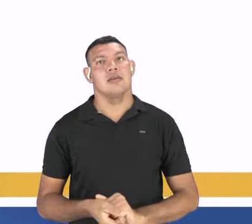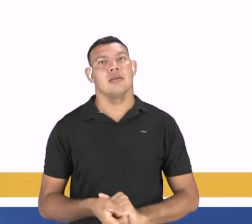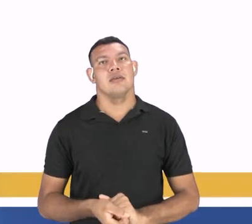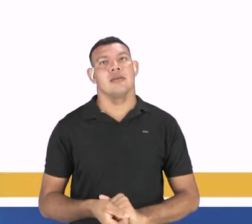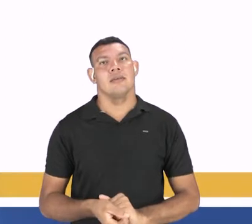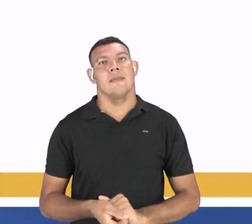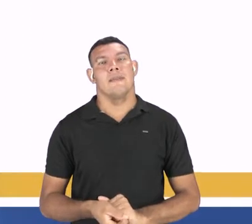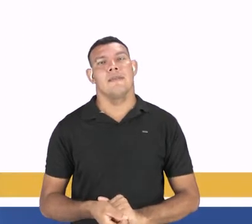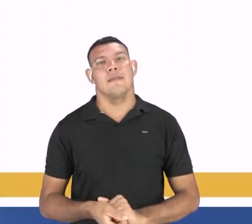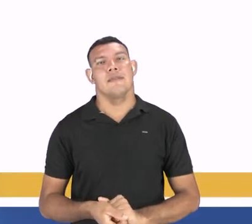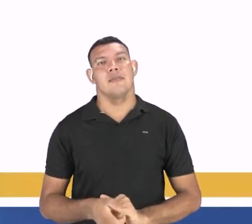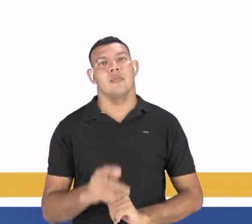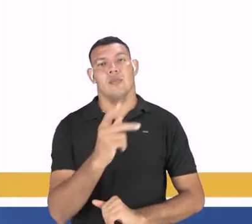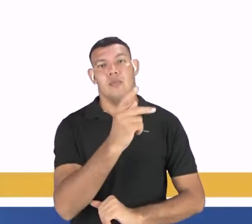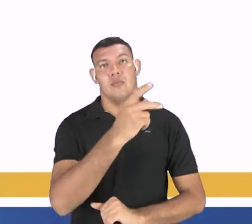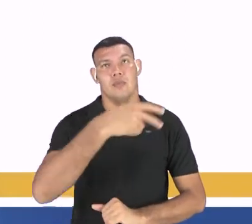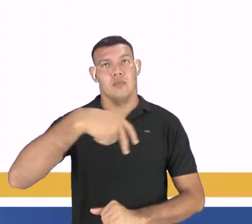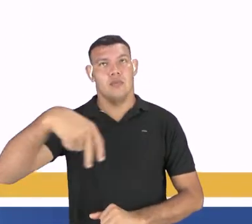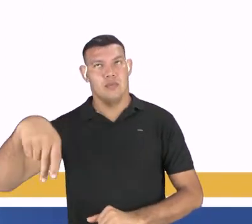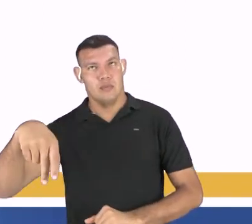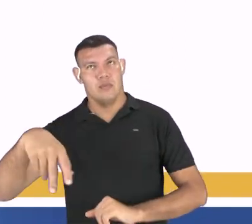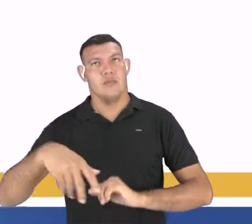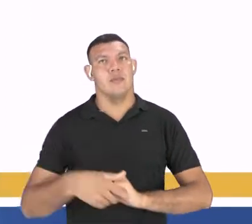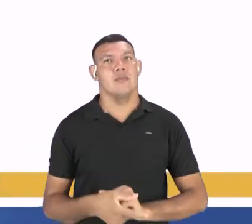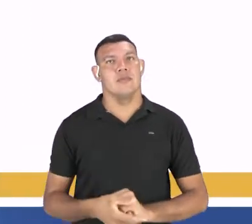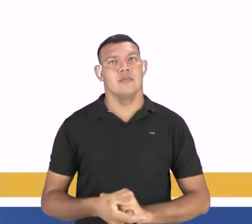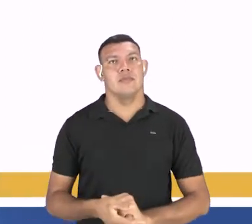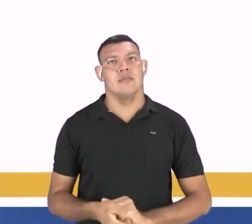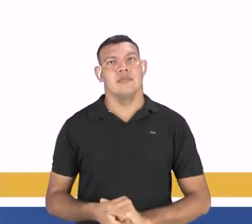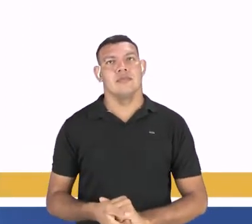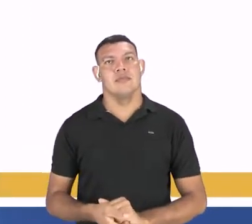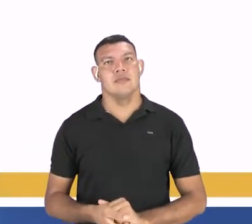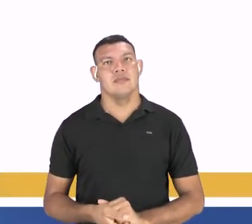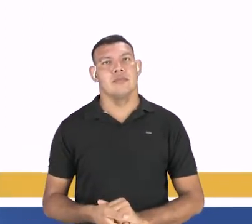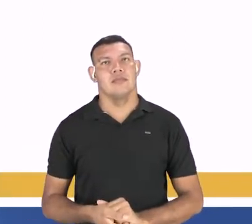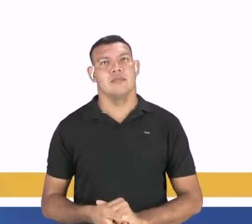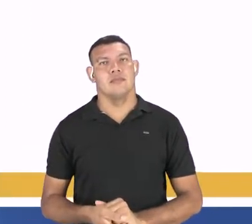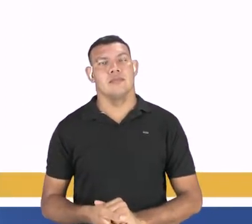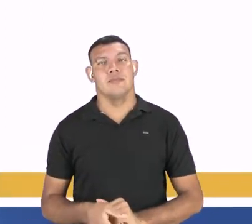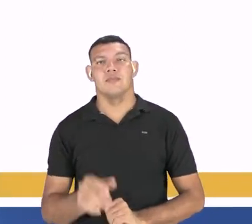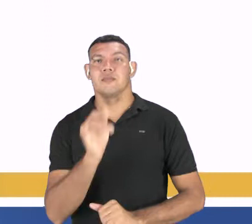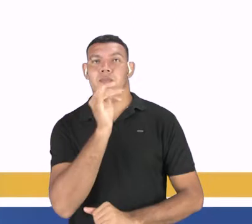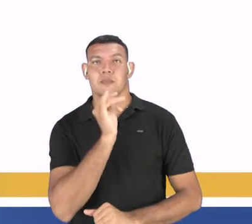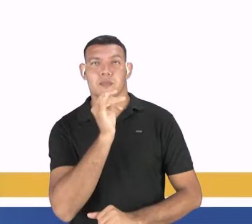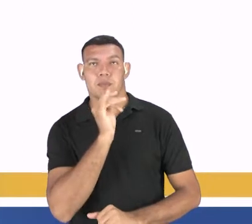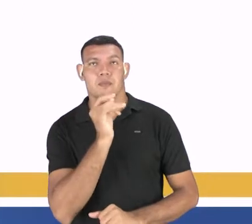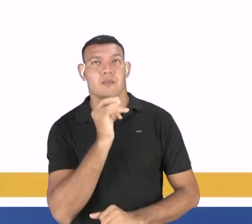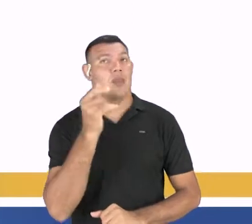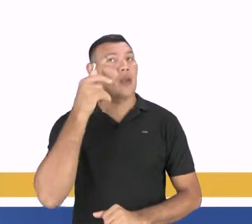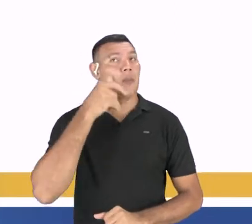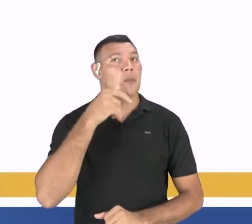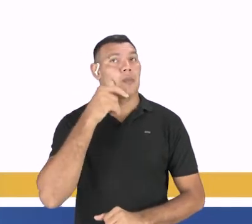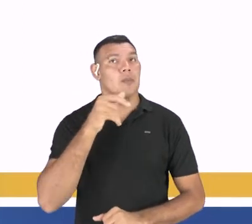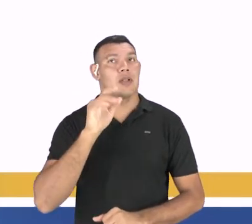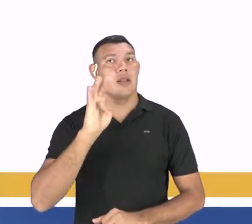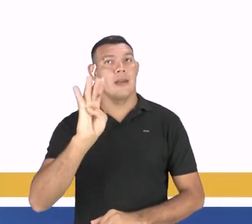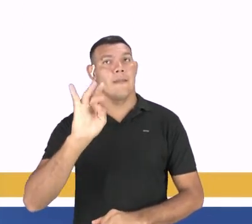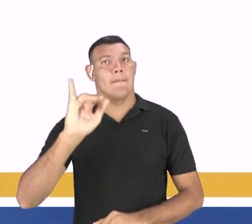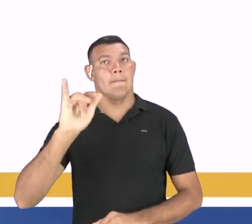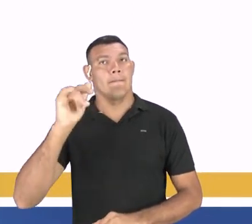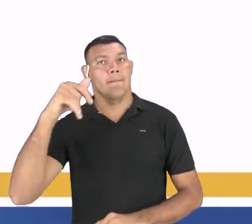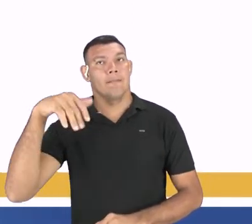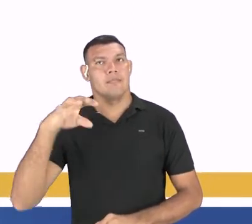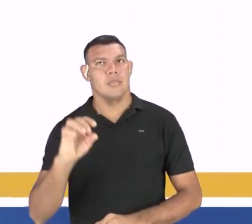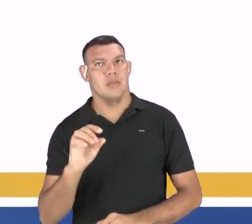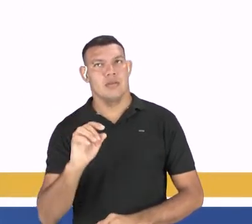referindo a duas coisas. A primeira, um pronombre complemento. Olha o exemplo. Bianca solo piensa en sí